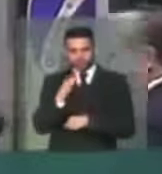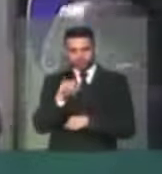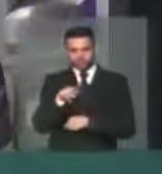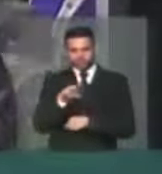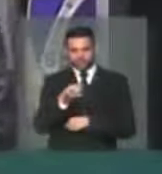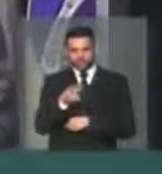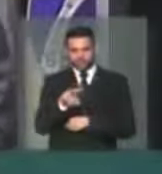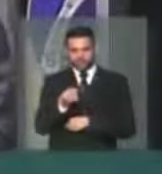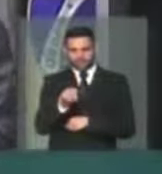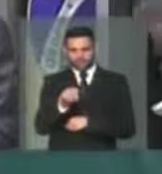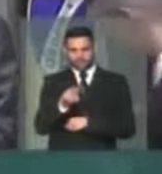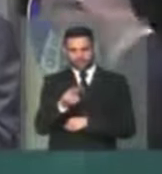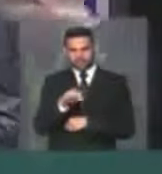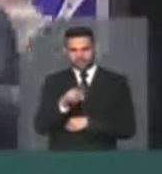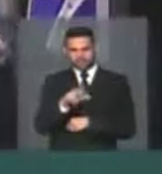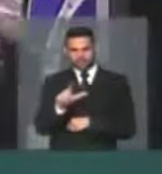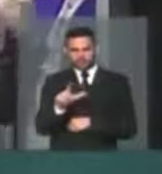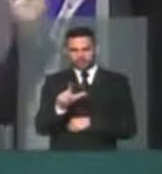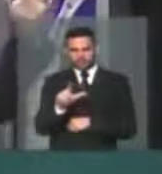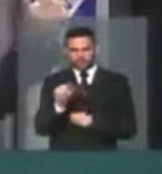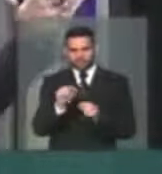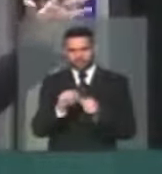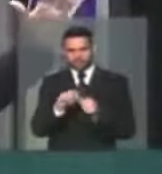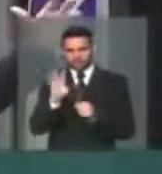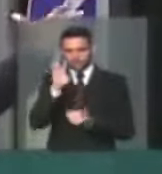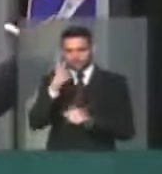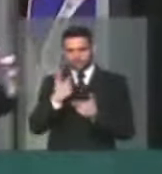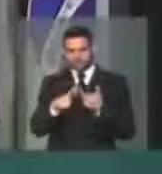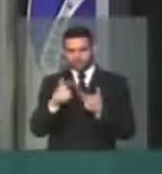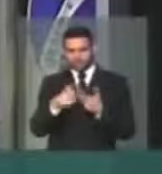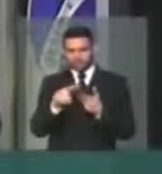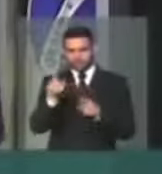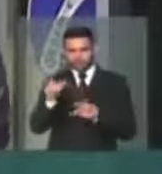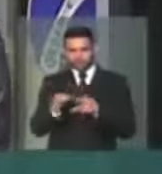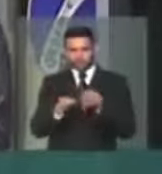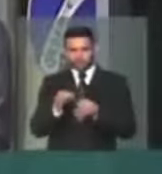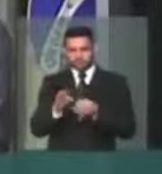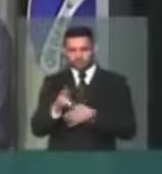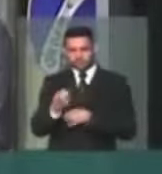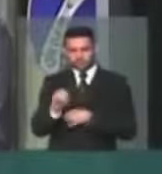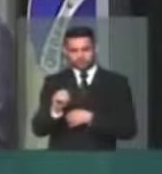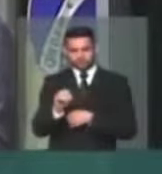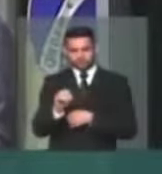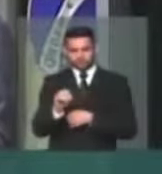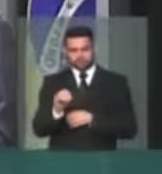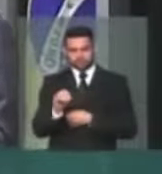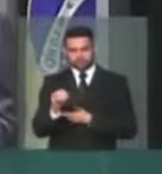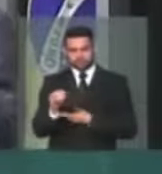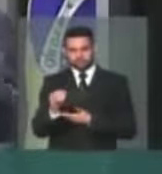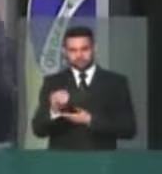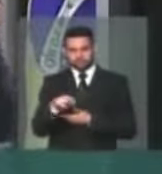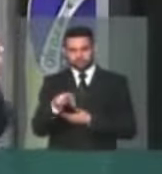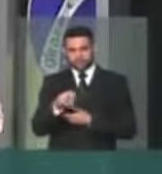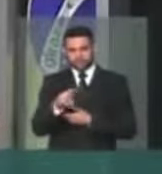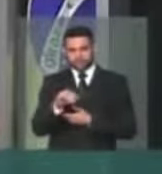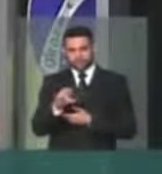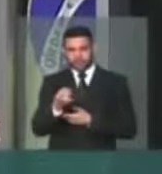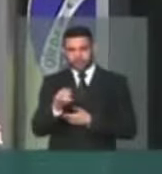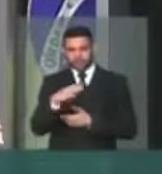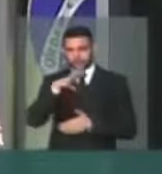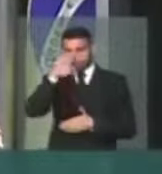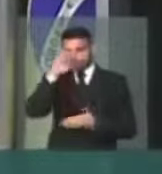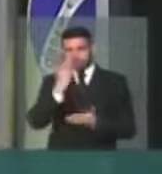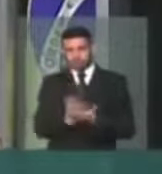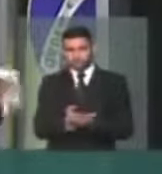Marcos Valério, que iam resolver o seu problema no Supremo Tribunal Federal, o Marcos Valério